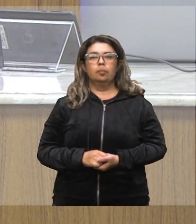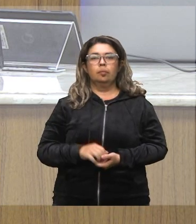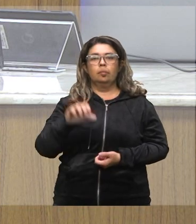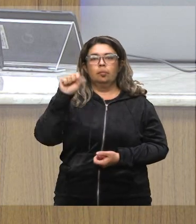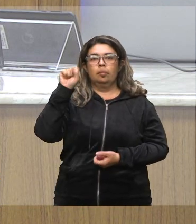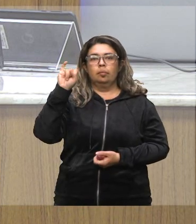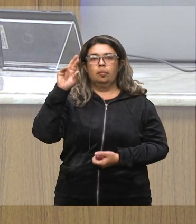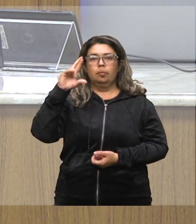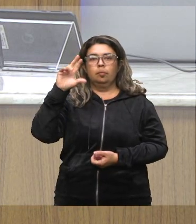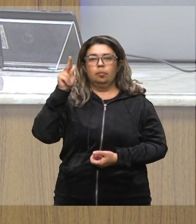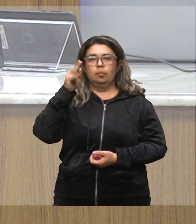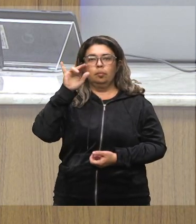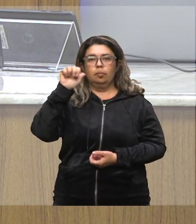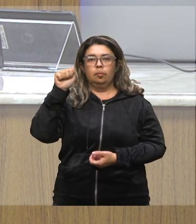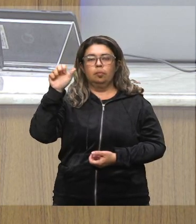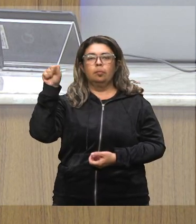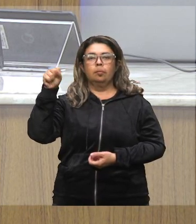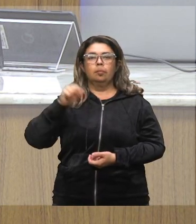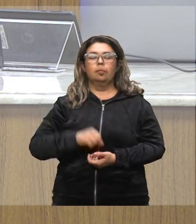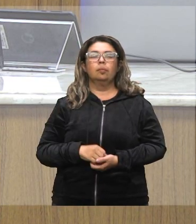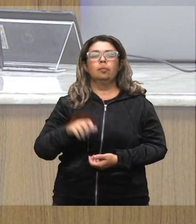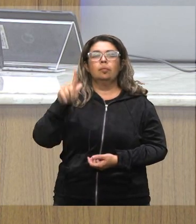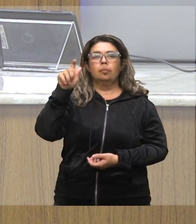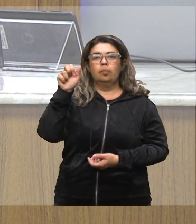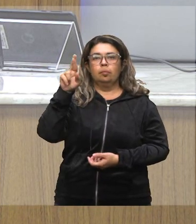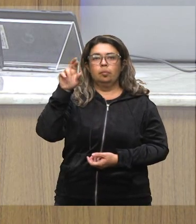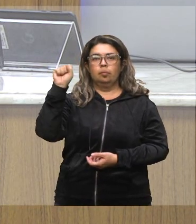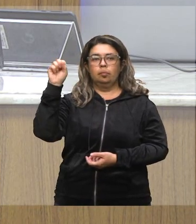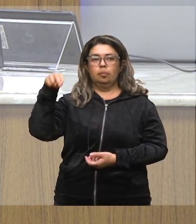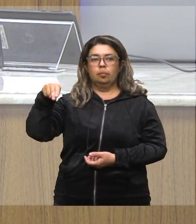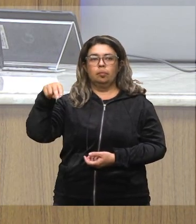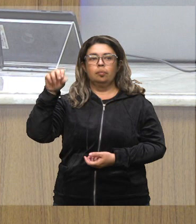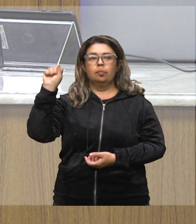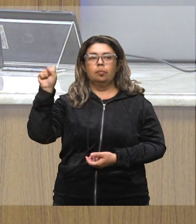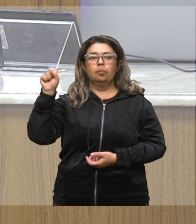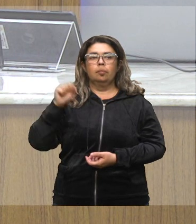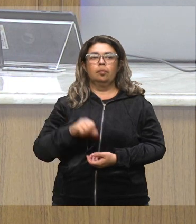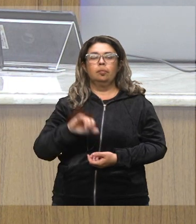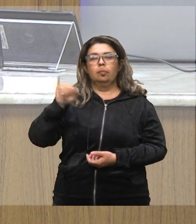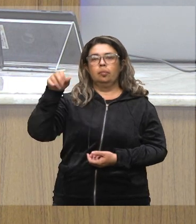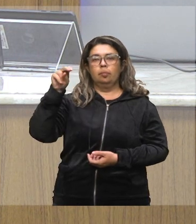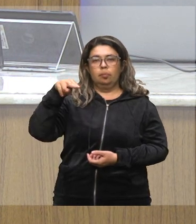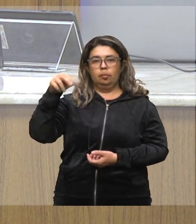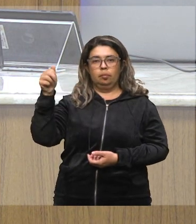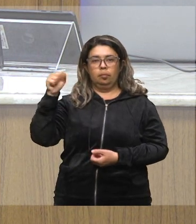Cirque vota sim. Gerson Alves de Souza. Voto sim. Jonas Campos de Lima.